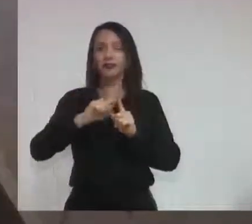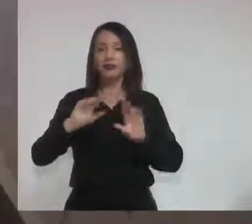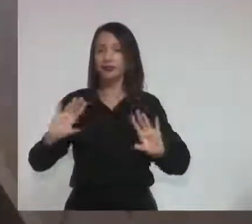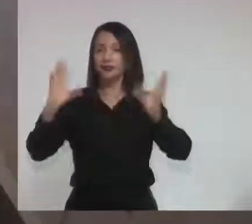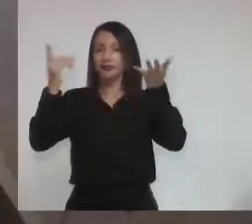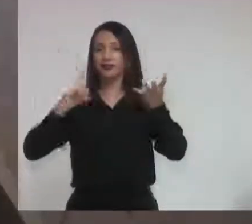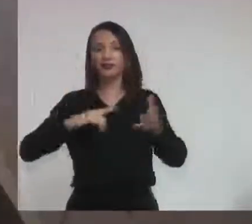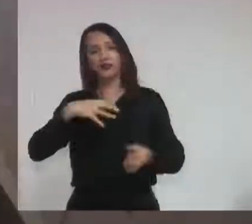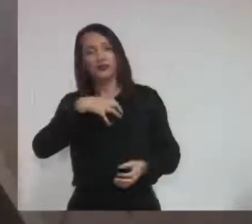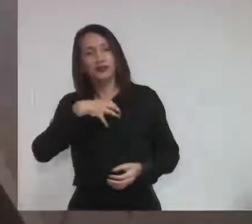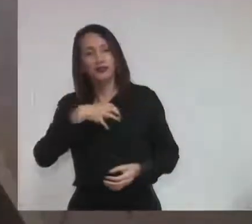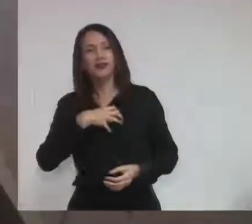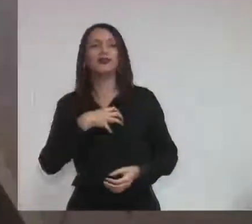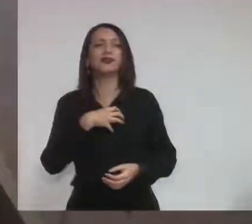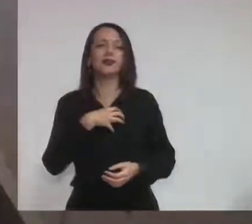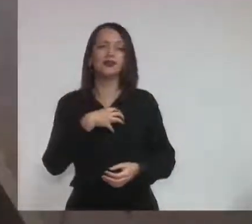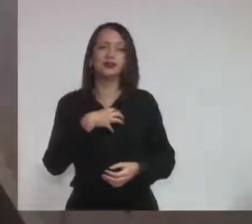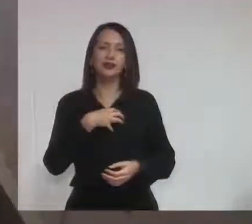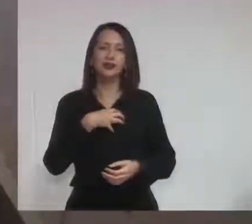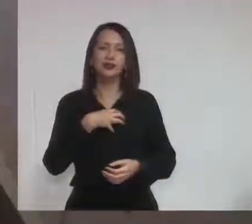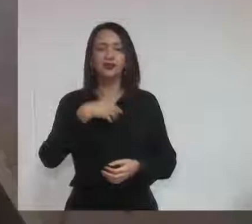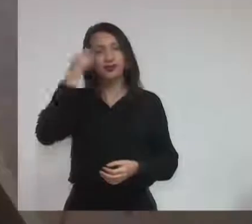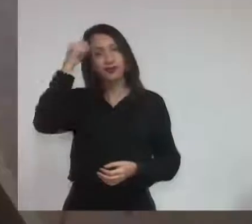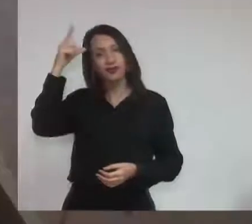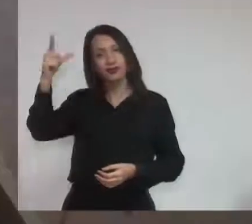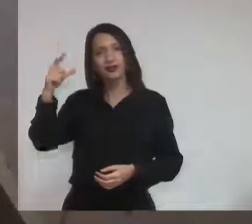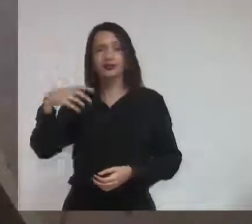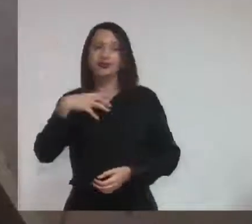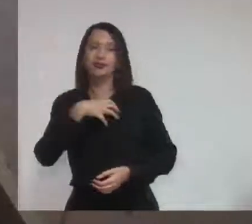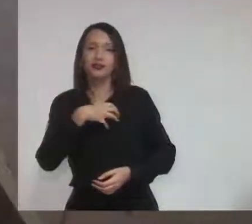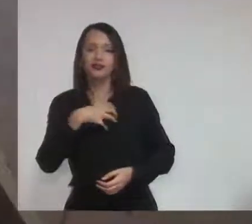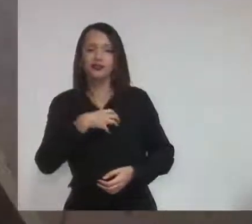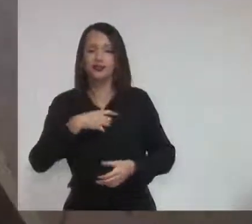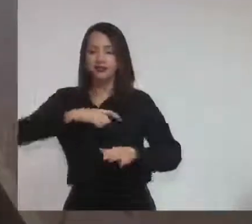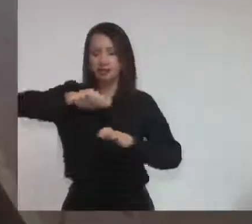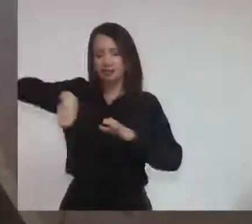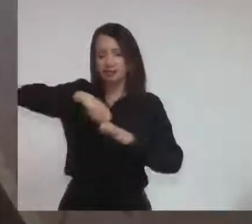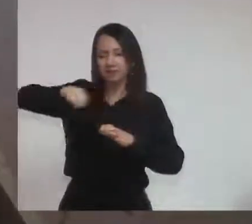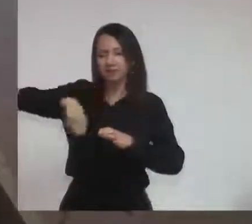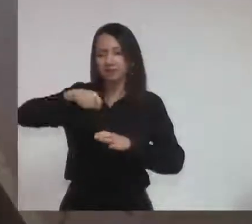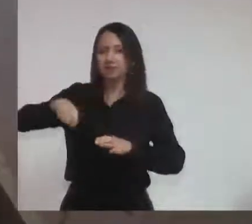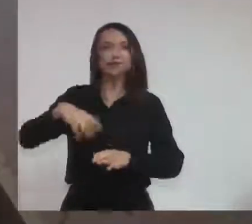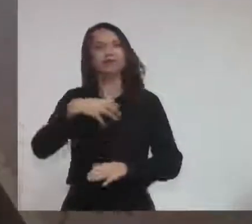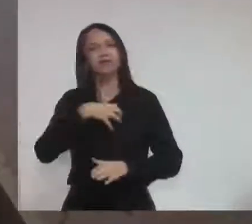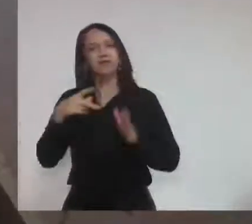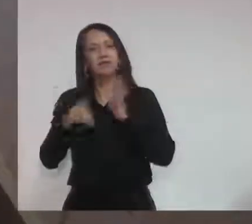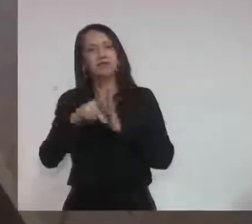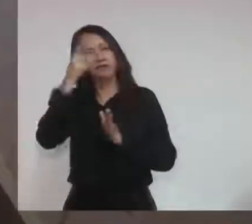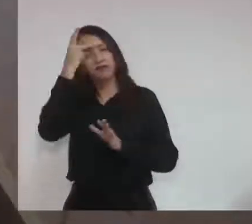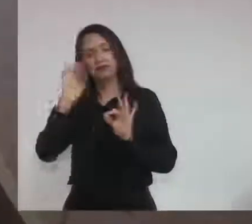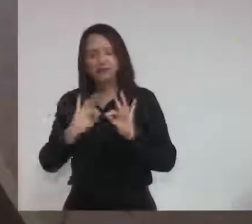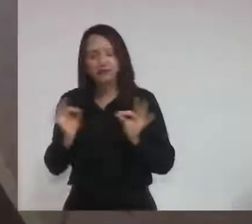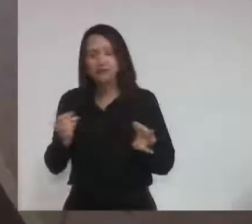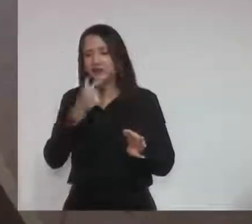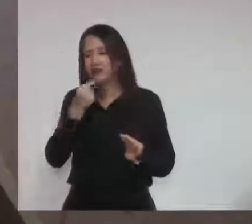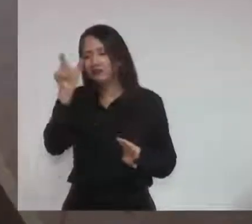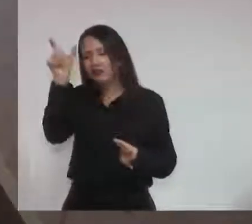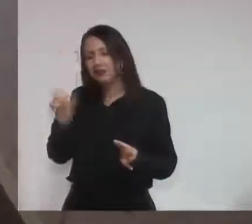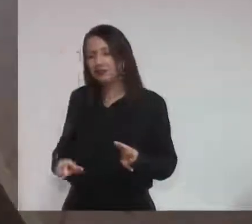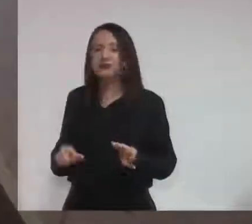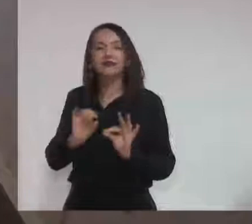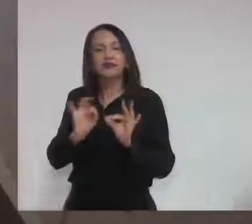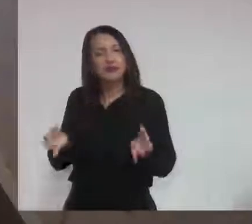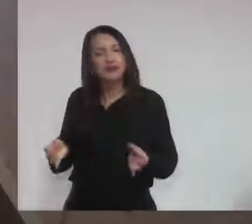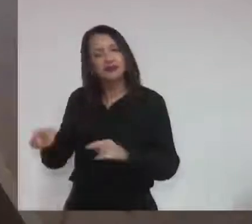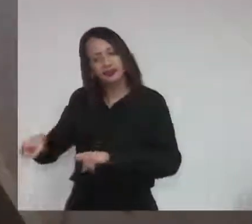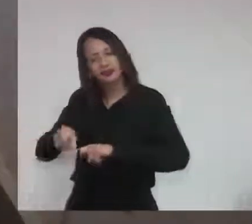aspecto cultural, no aspecto da culinária, no aspecto de hábitos e costumes do homem do campo, do homem do sertão, que muitas vezes é muito